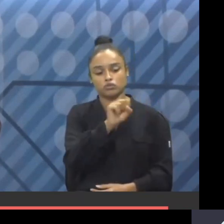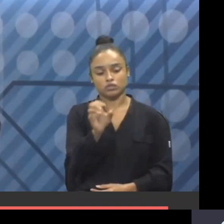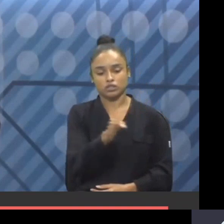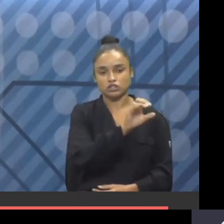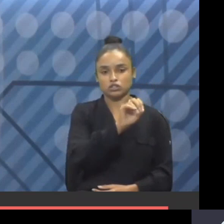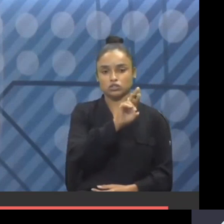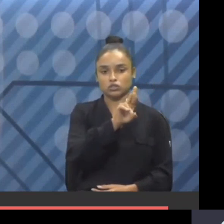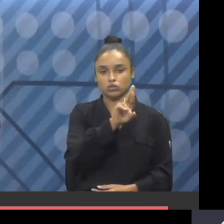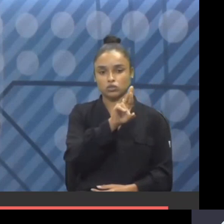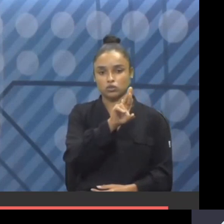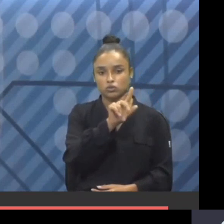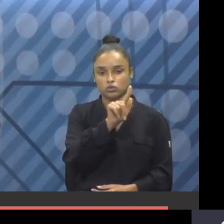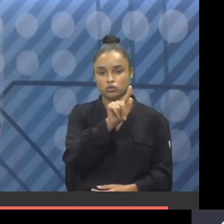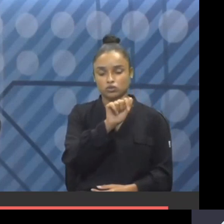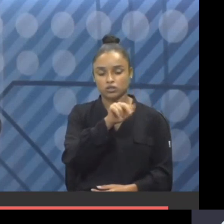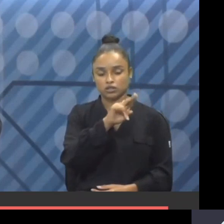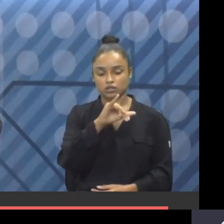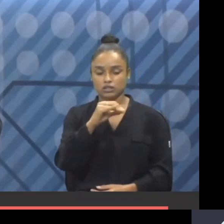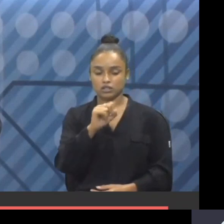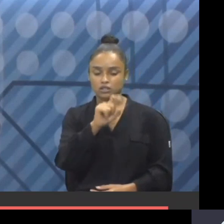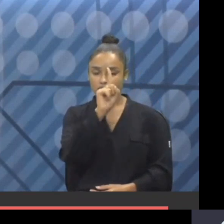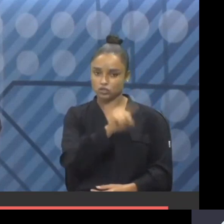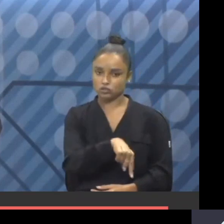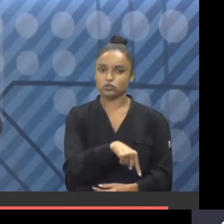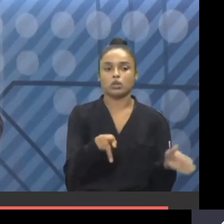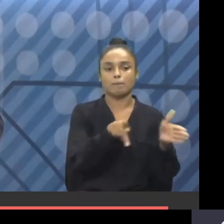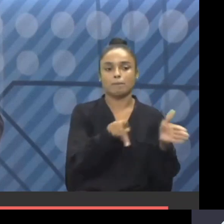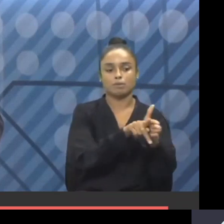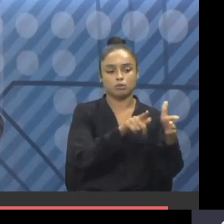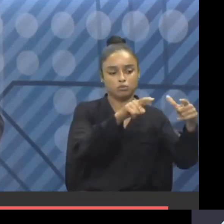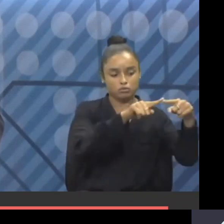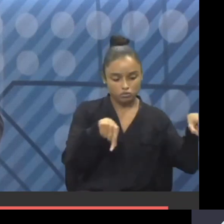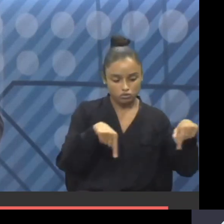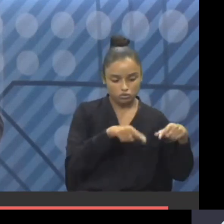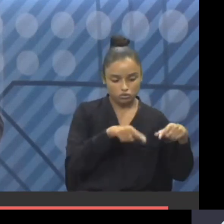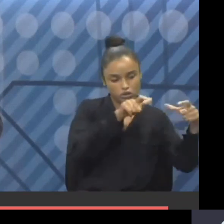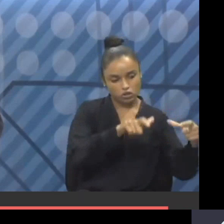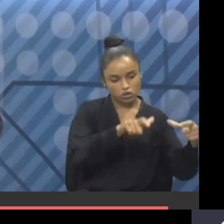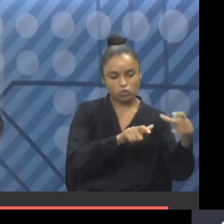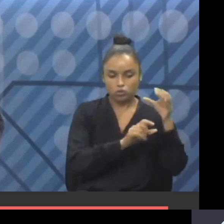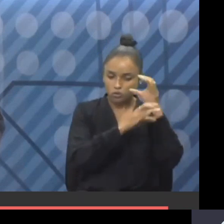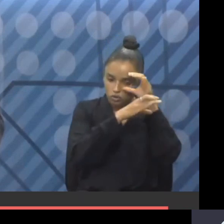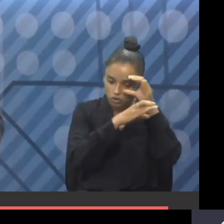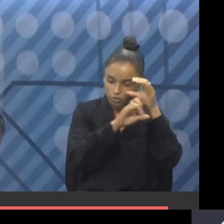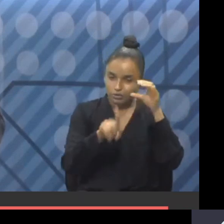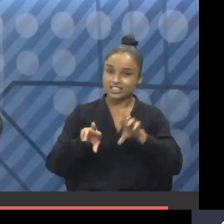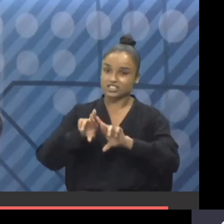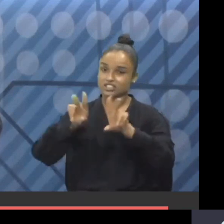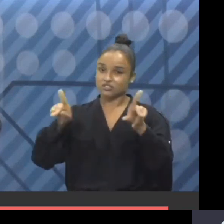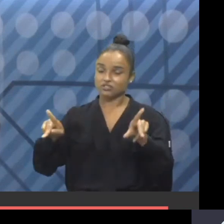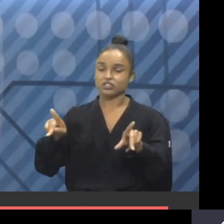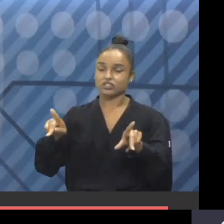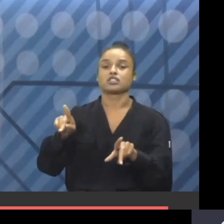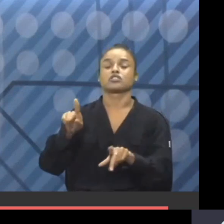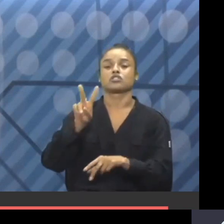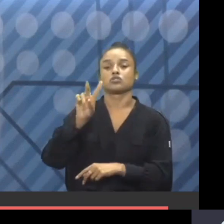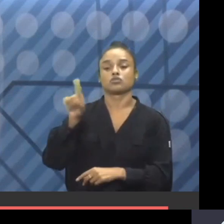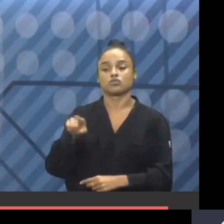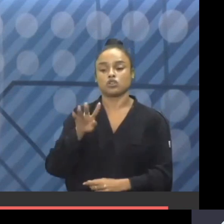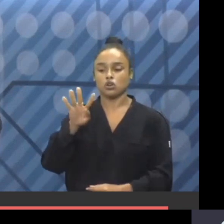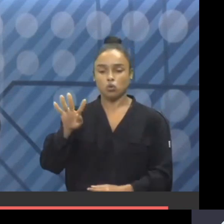do laboratório, que é um resíduo diferente do resíduo de 2,4 de nitrofenilhidrazina. Nós temos que tomar um cuidado de jogar